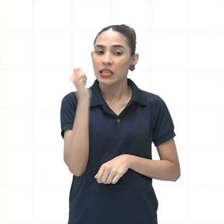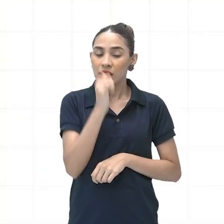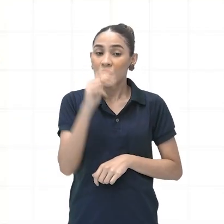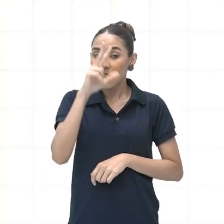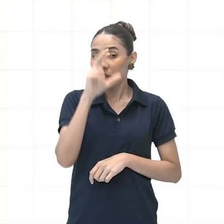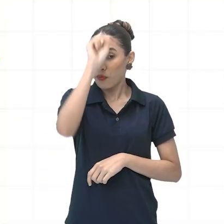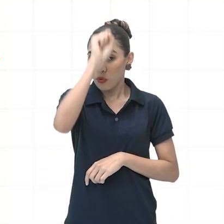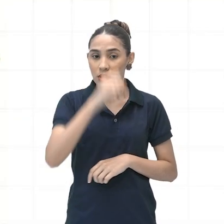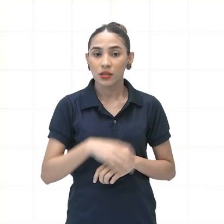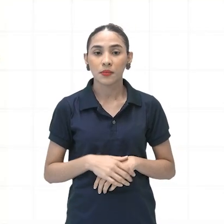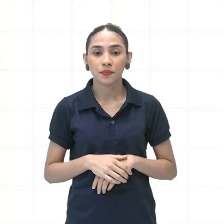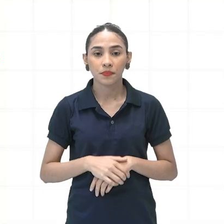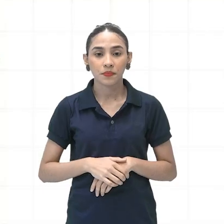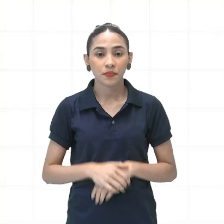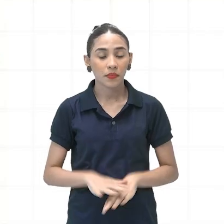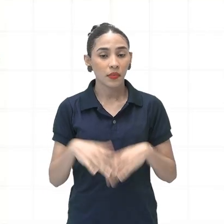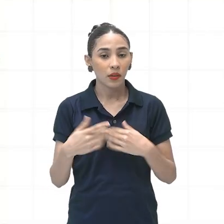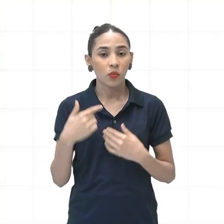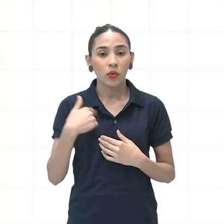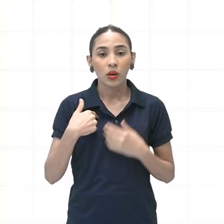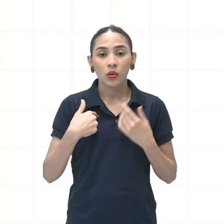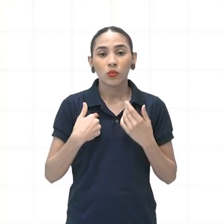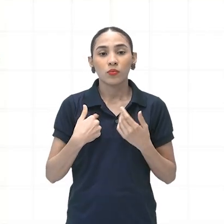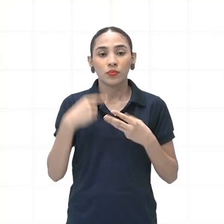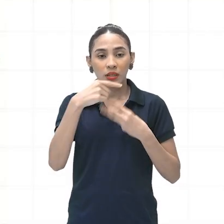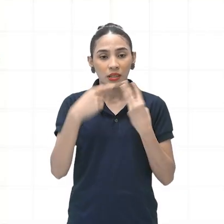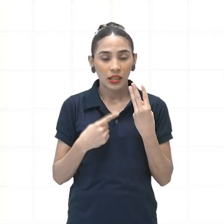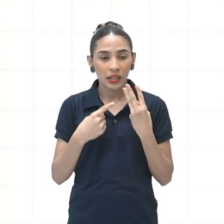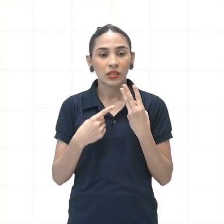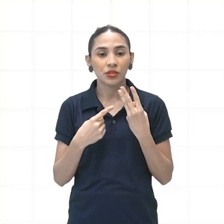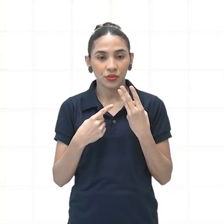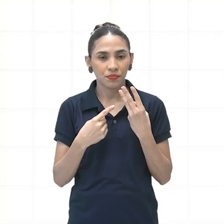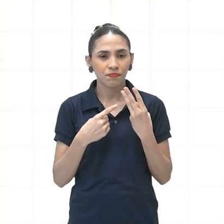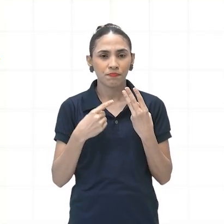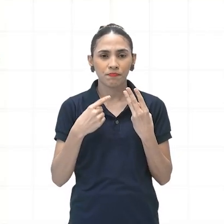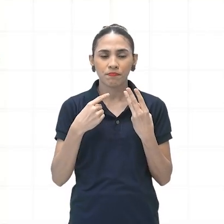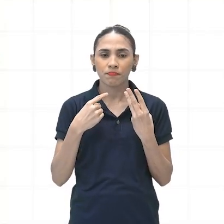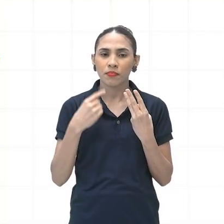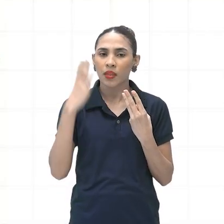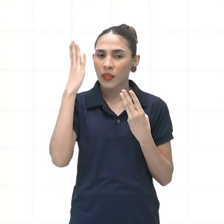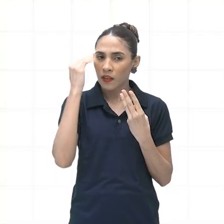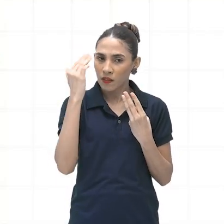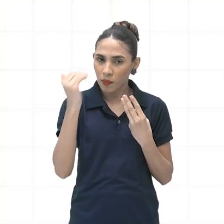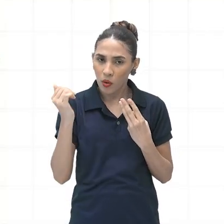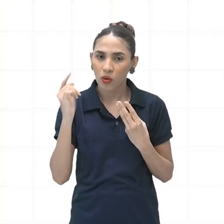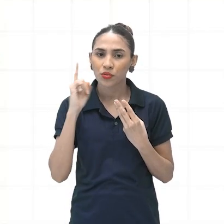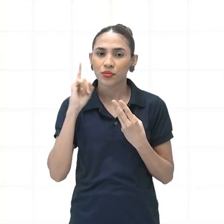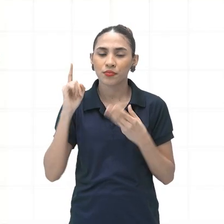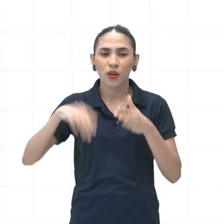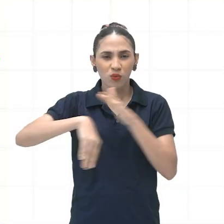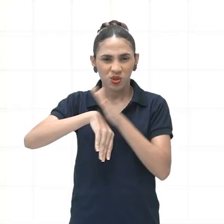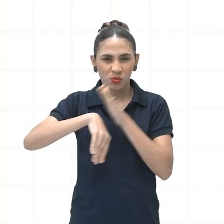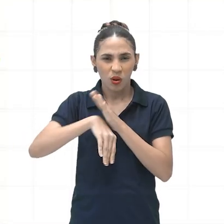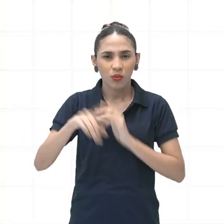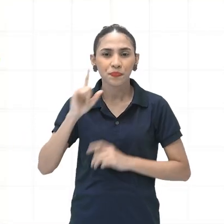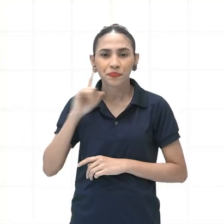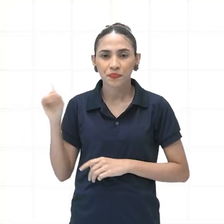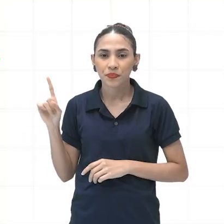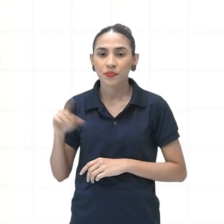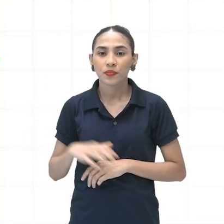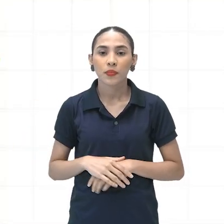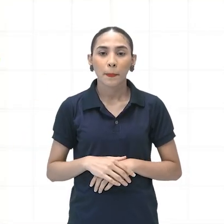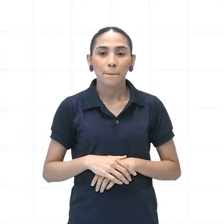e força. Então, eu peguei aqui 3 jogadores extremamente famosos, o Lionel Messi, o Cristiano Ronaldo e o